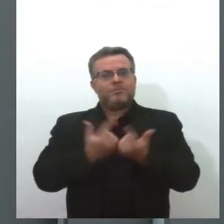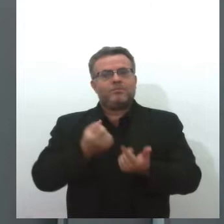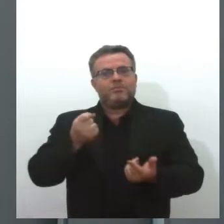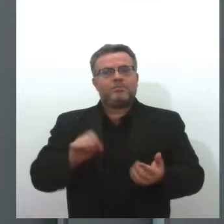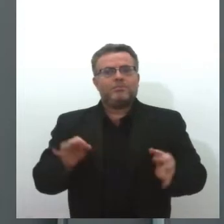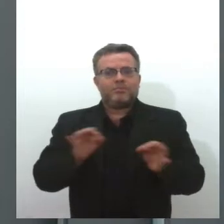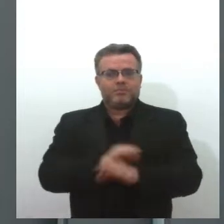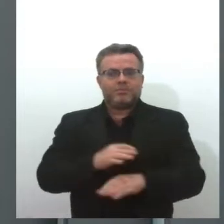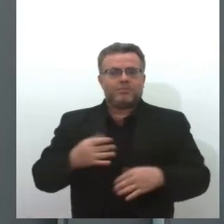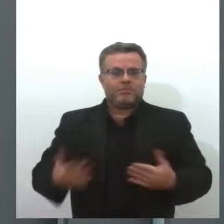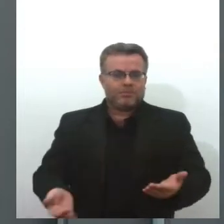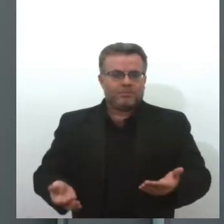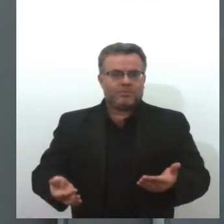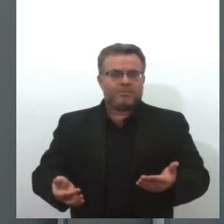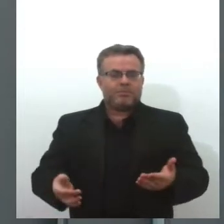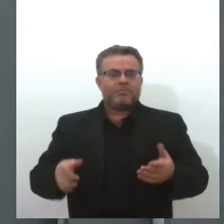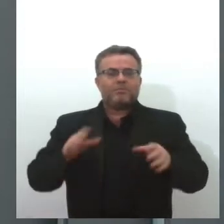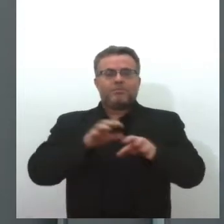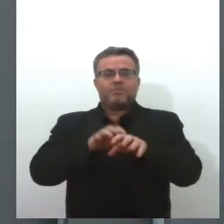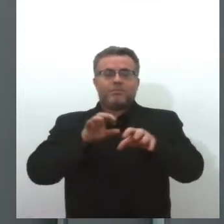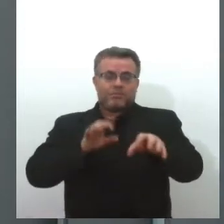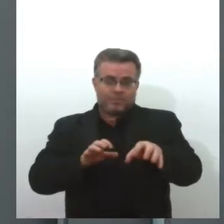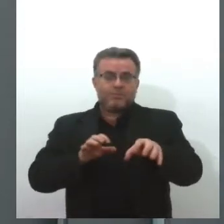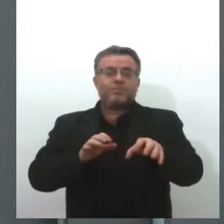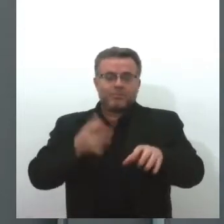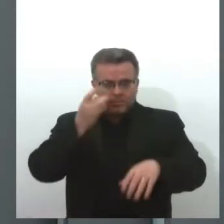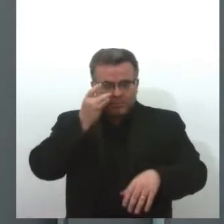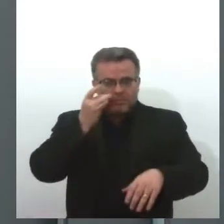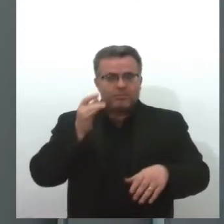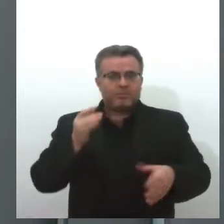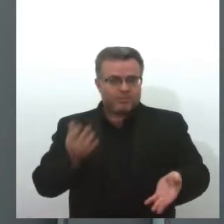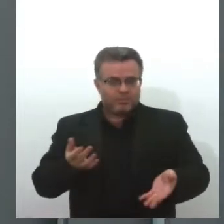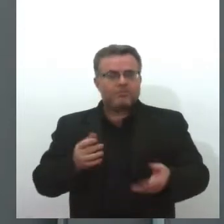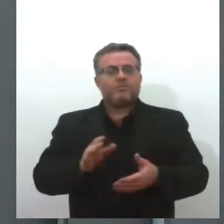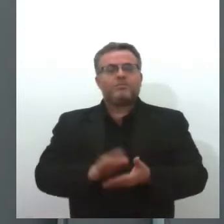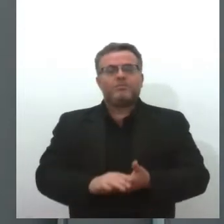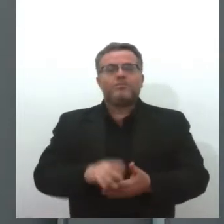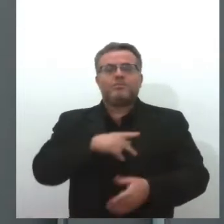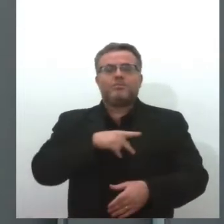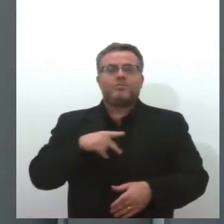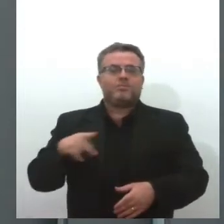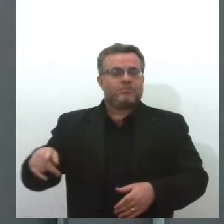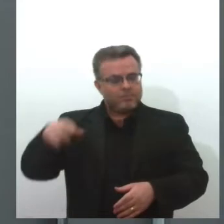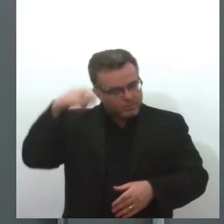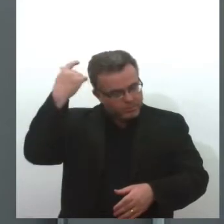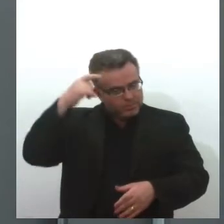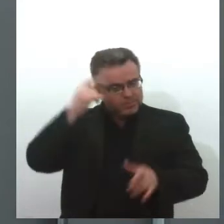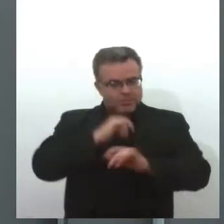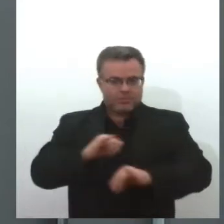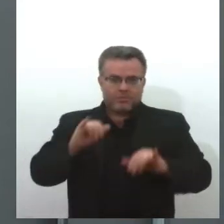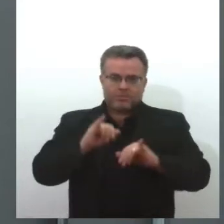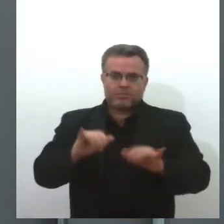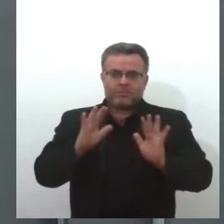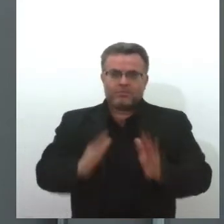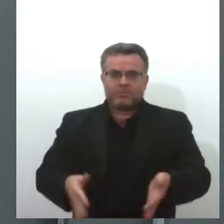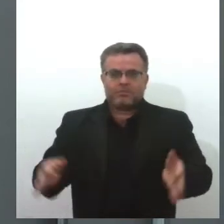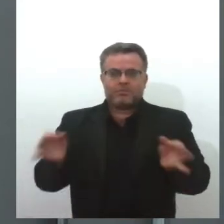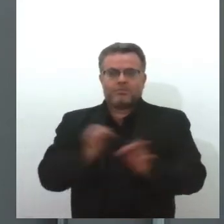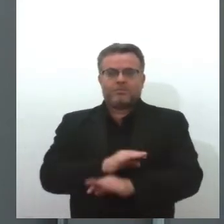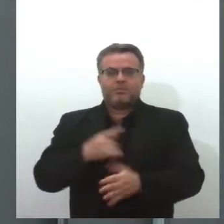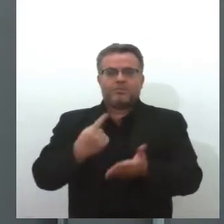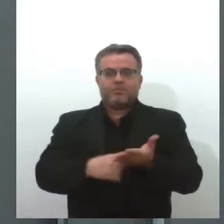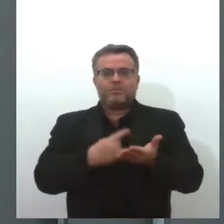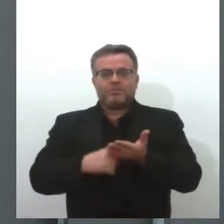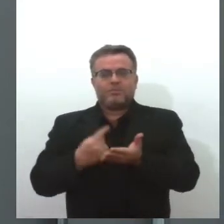Sergipe de forma mista. A medida foi anunciada pelo presidente interino da casa, deputado Francisco Gualberto, como forma de combater